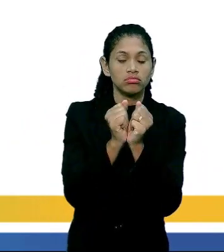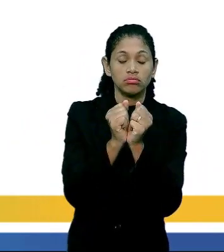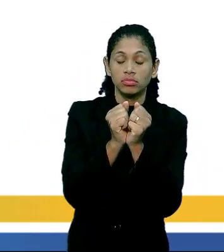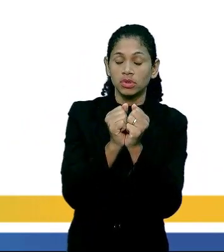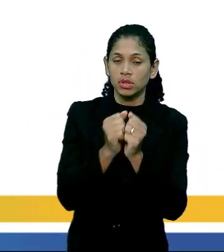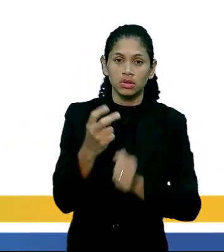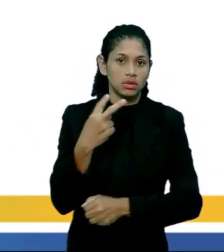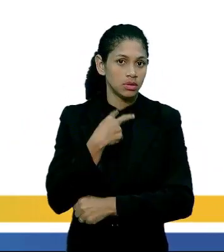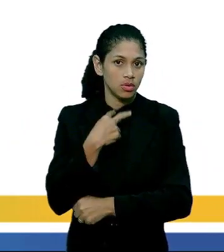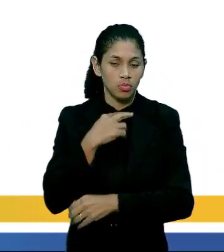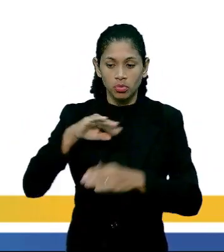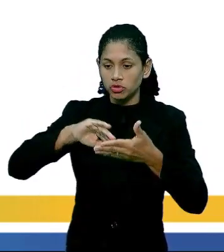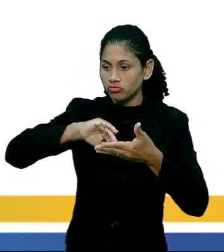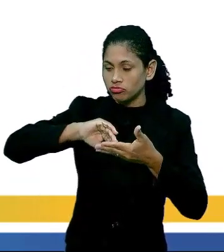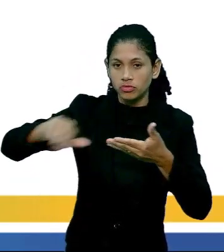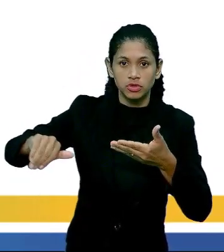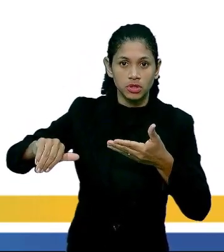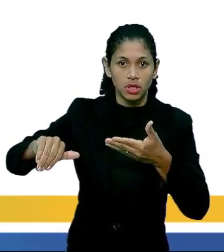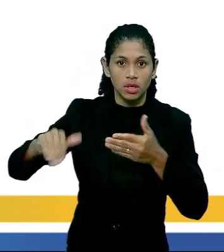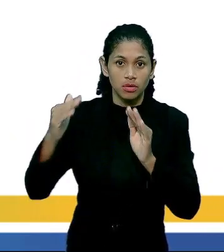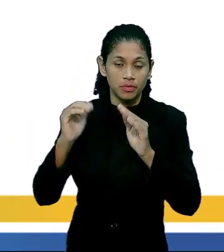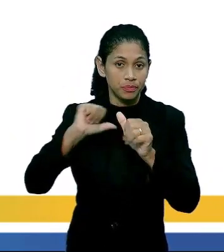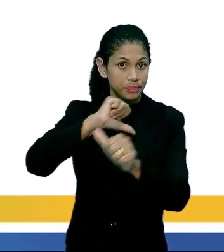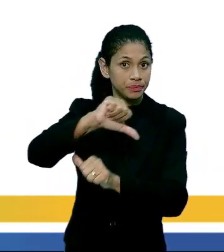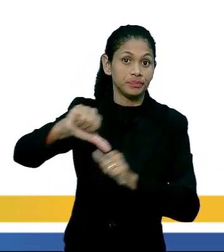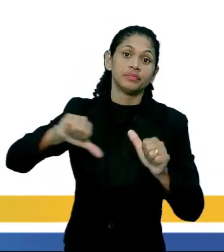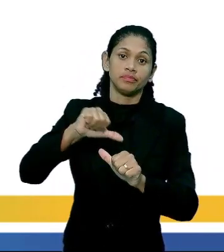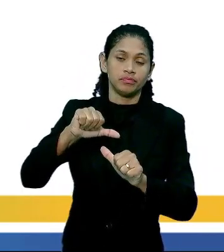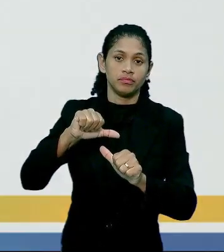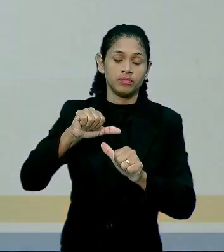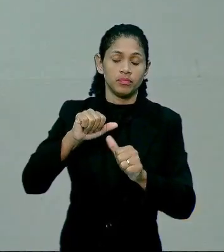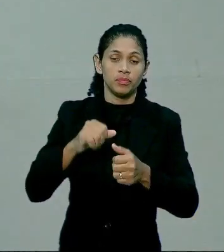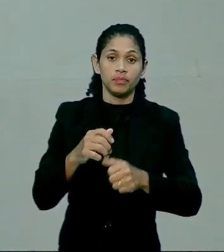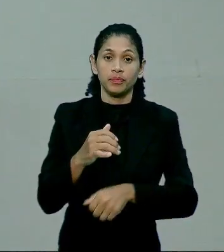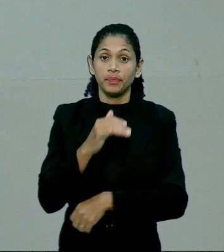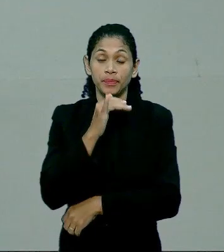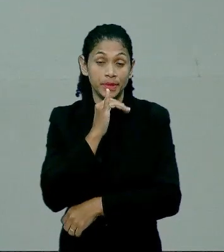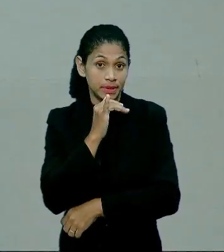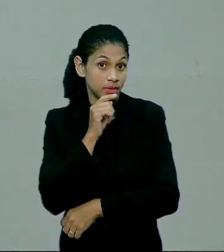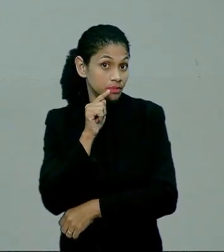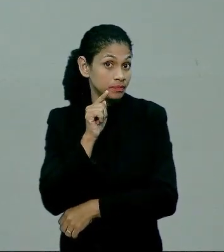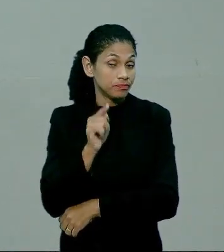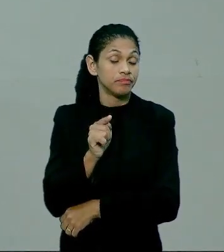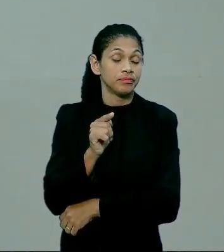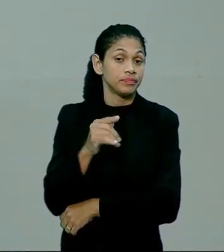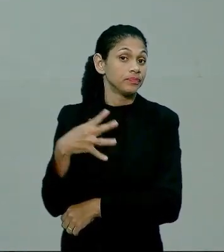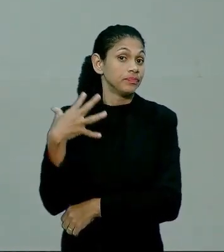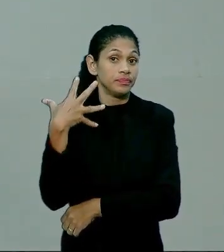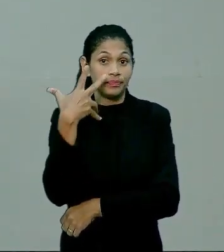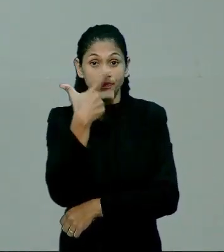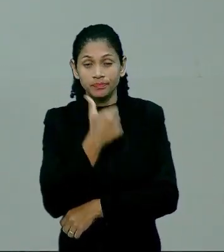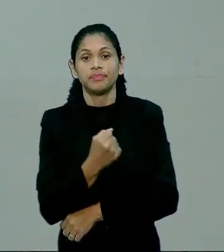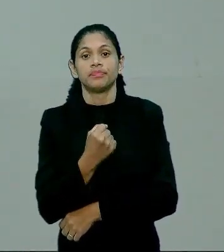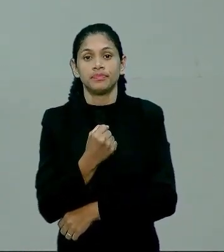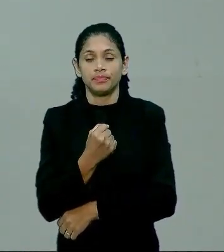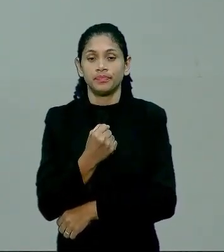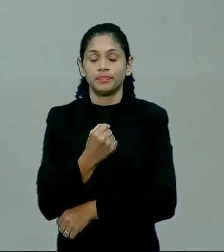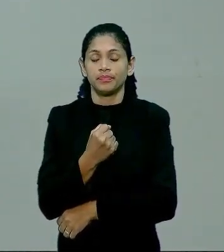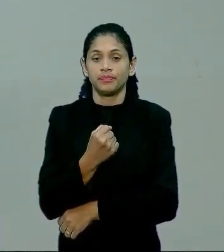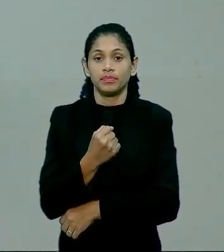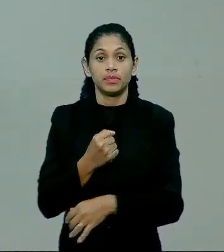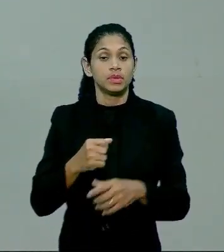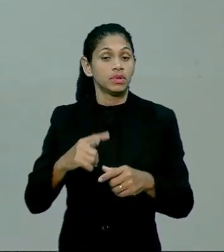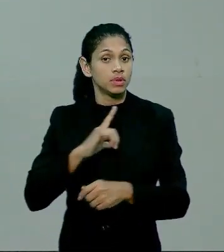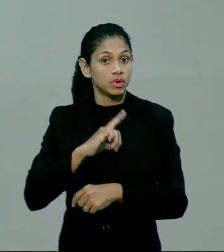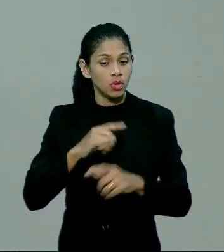acrescentado, tirado ou alterado. Isto é, tu, a beleza. Então, aqui é um